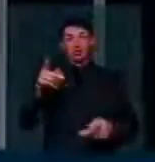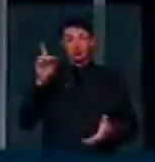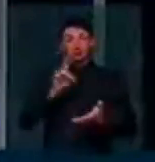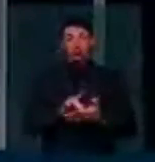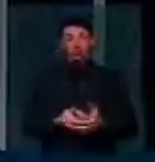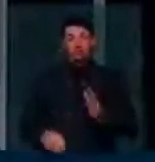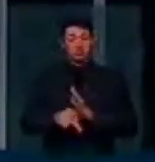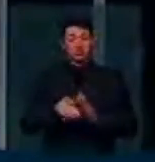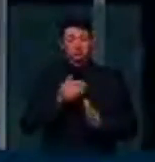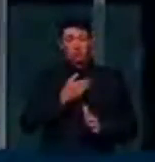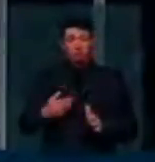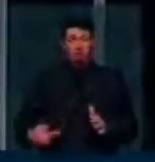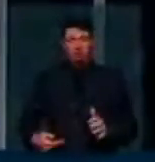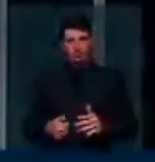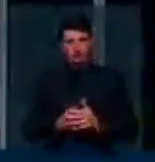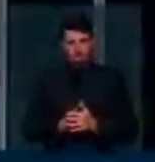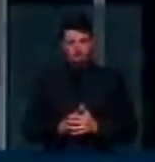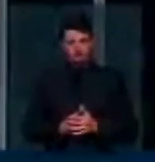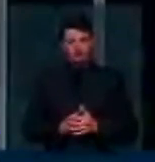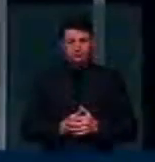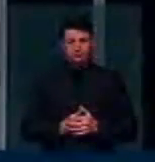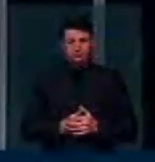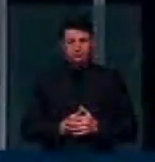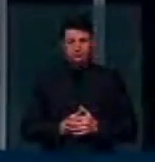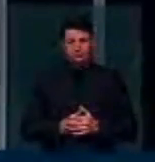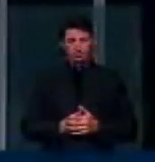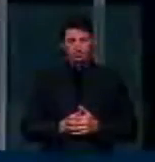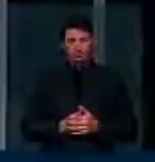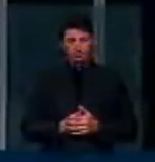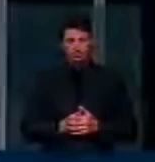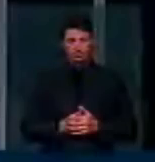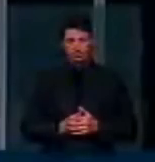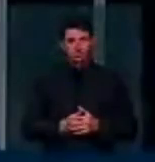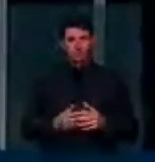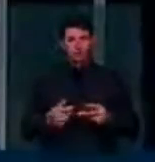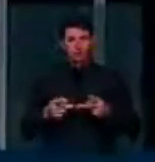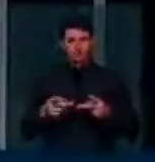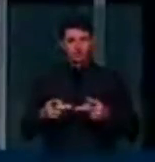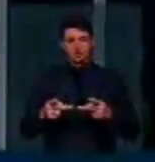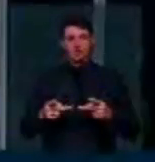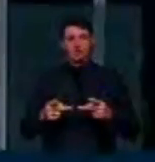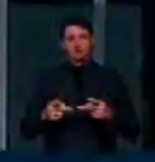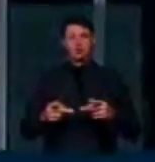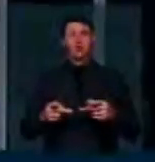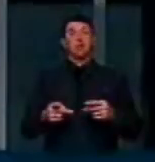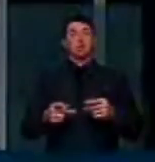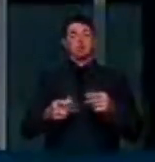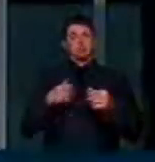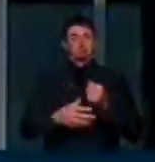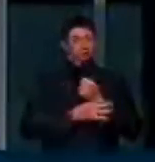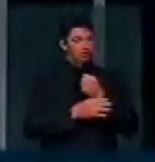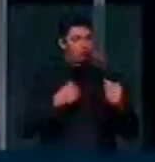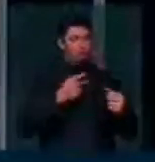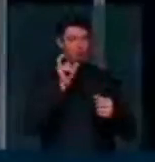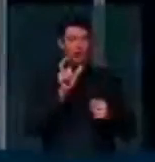governo. Vai votar, projeto... Mantenha o silêncio. Mas segure a minha palavra, então. Já que está nesse ponto,